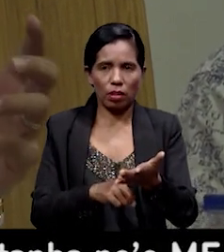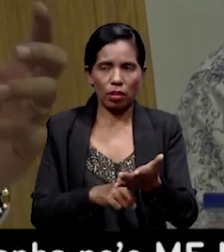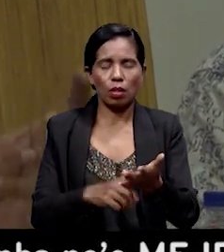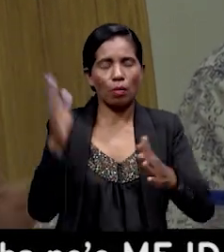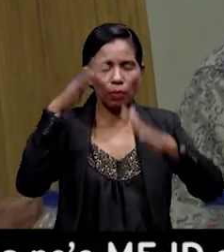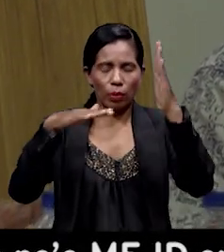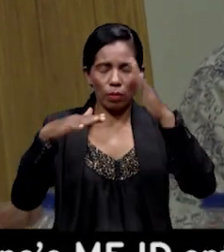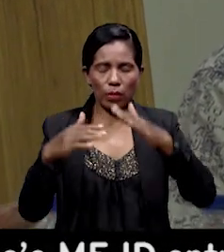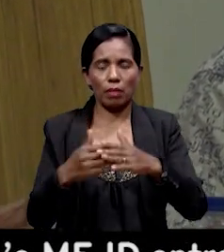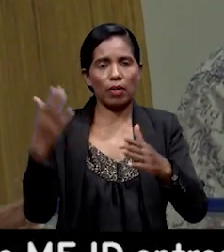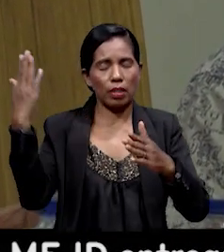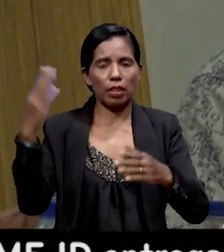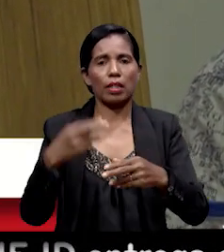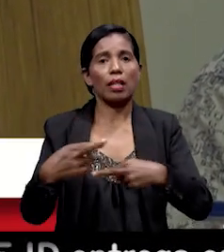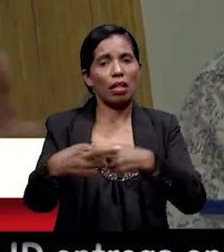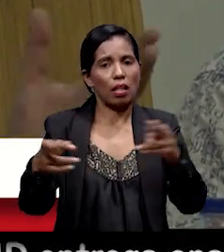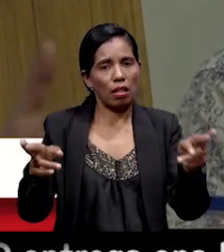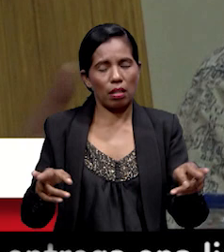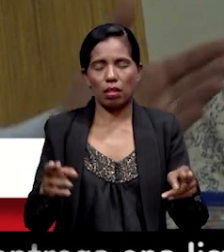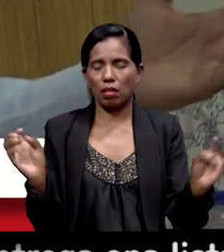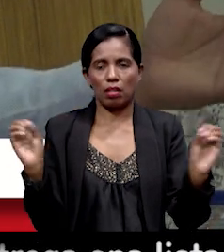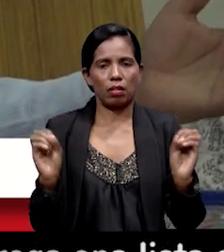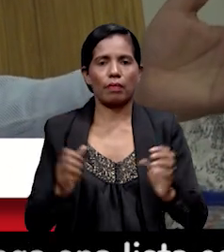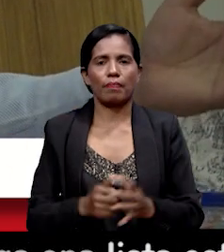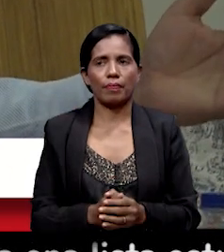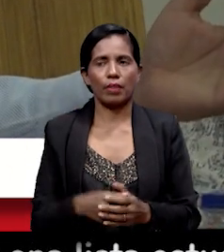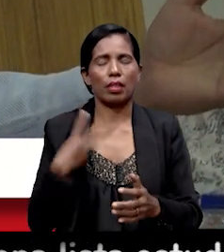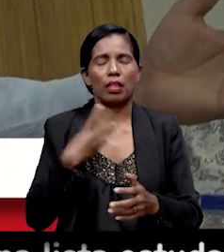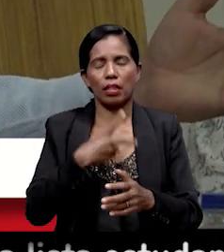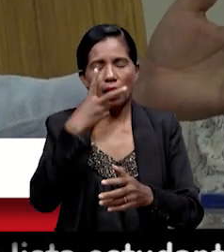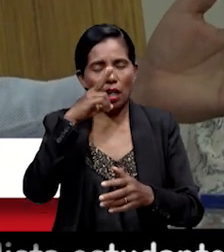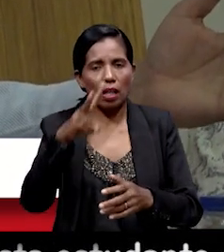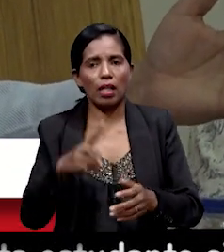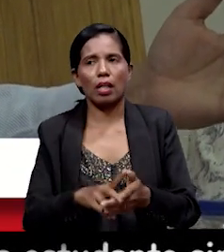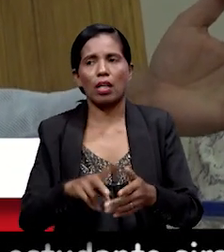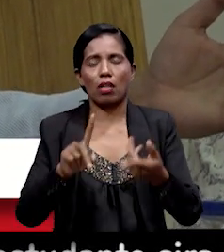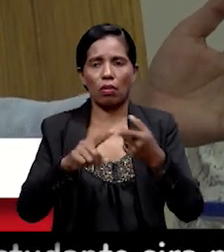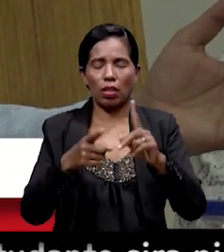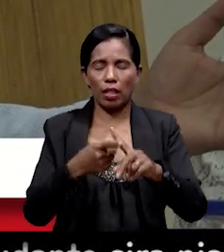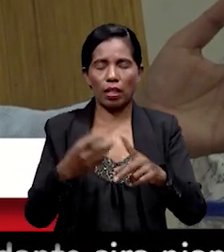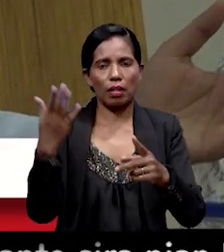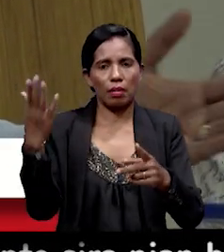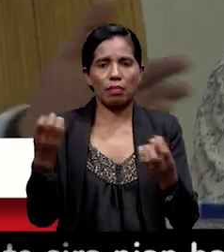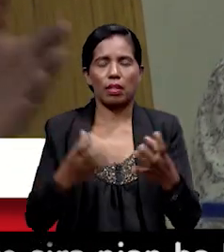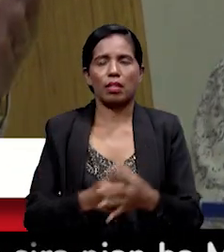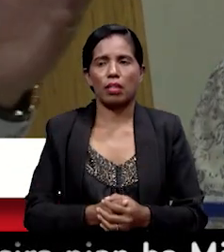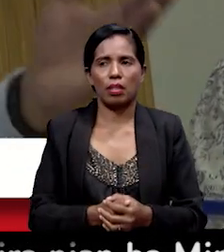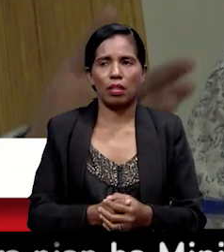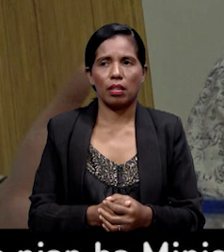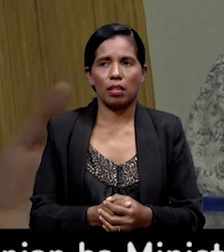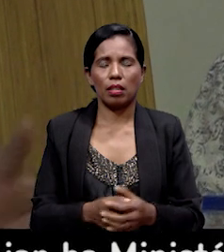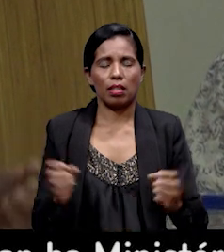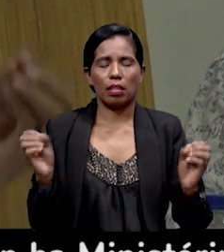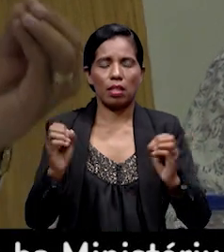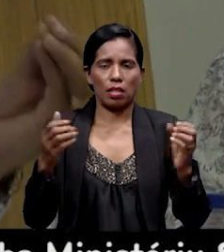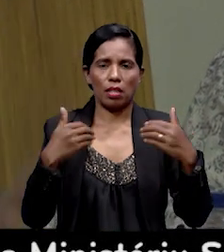base é problema rai. E tal acontece, que tem mal o clássico. 72 horas para o problema lá. E caso se seu